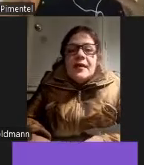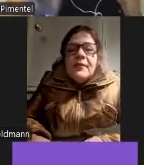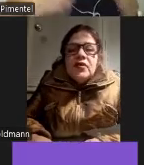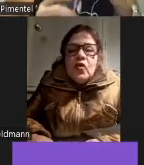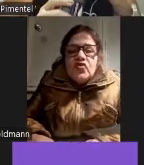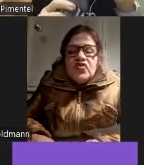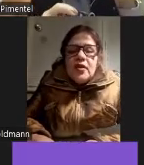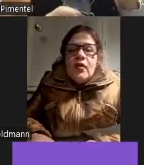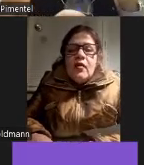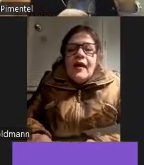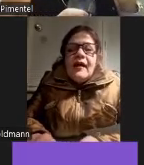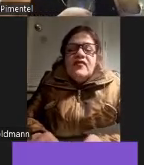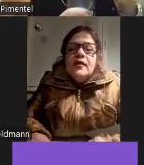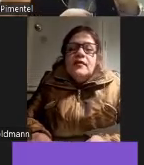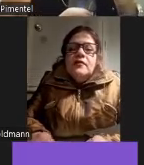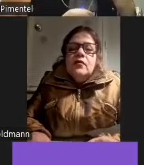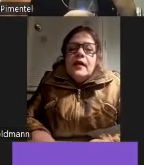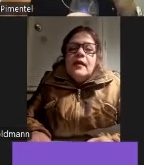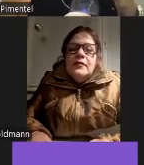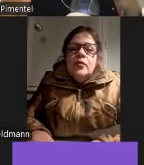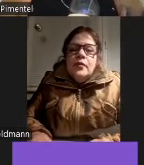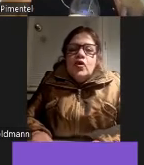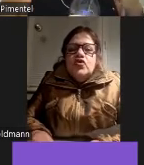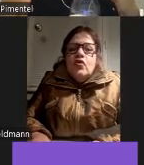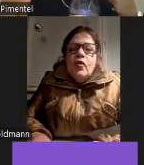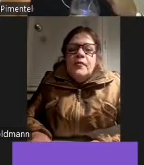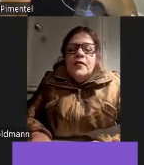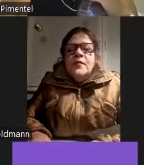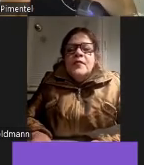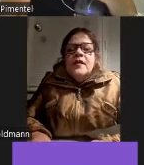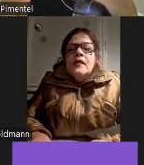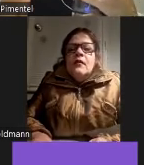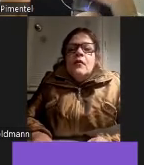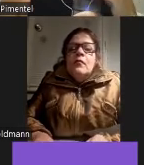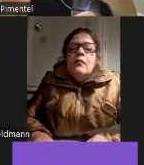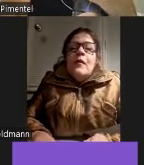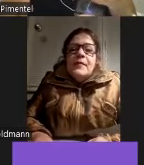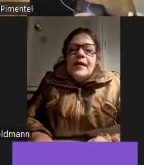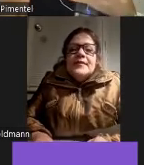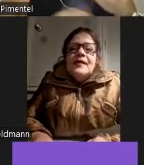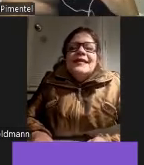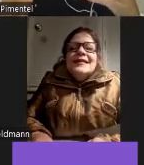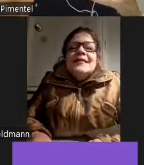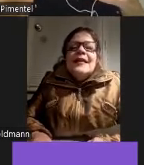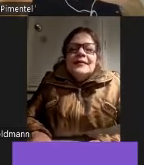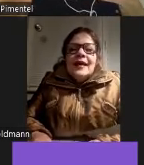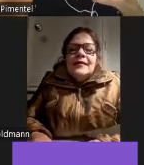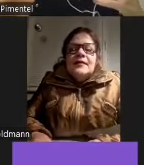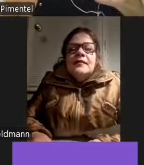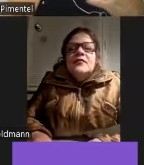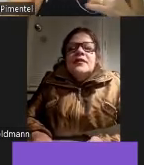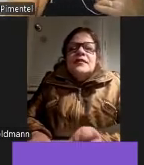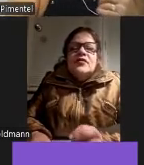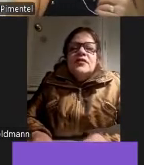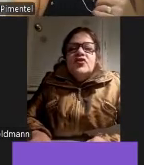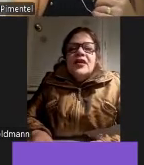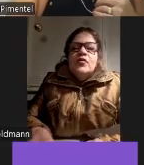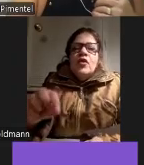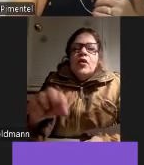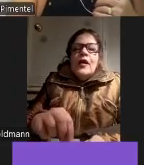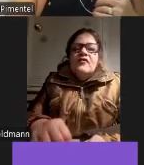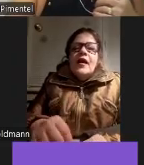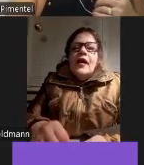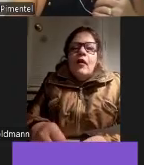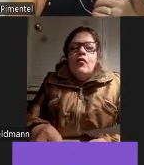geralmente fazia patologia, colocava na lâmina do microscópio uma peça desidratada. Não sei se vocês